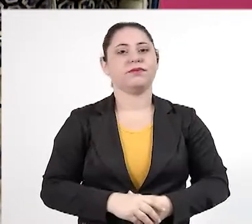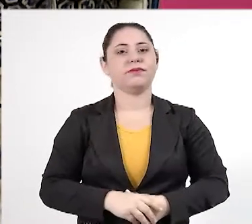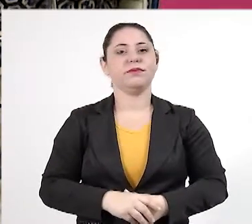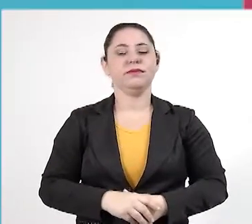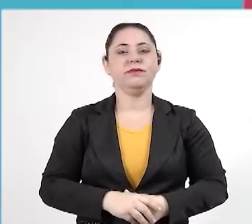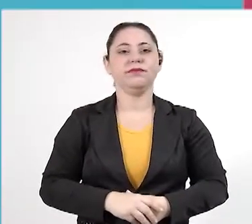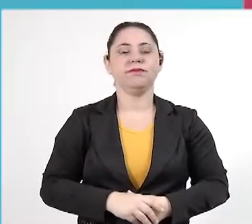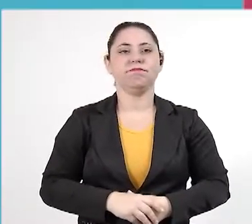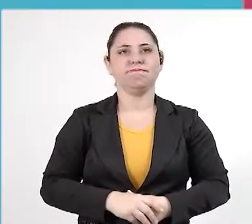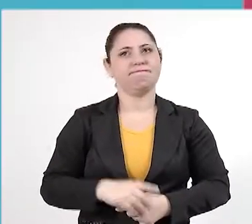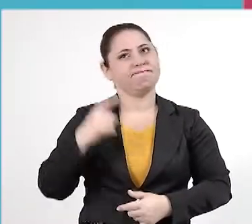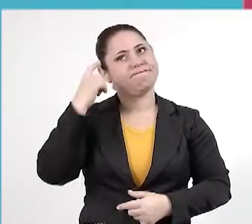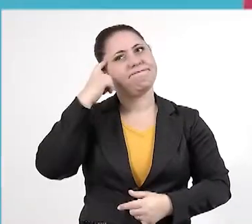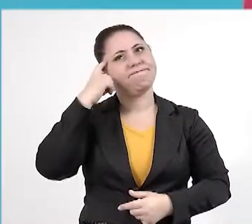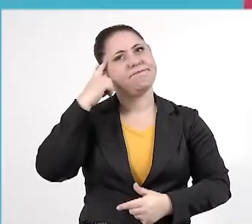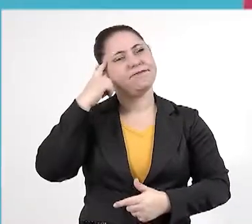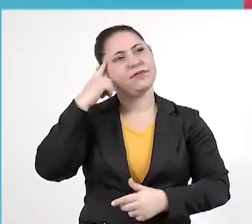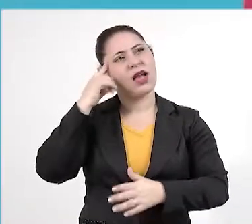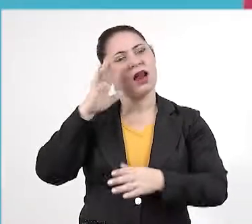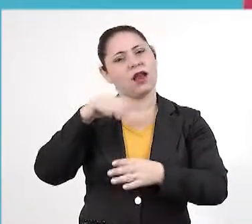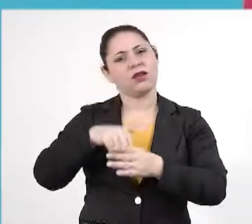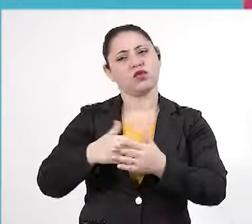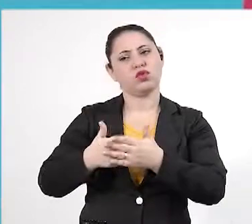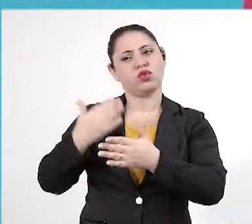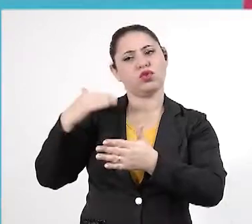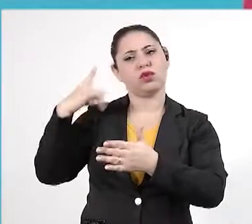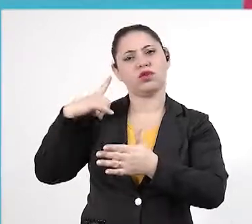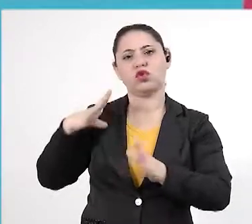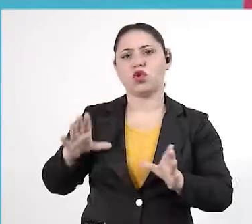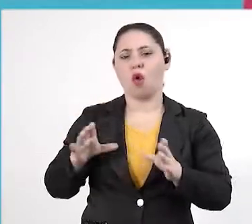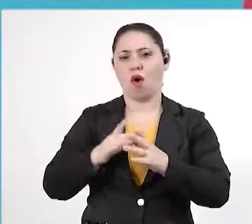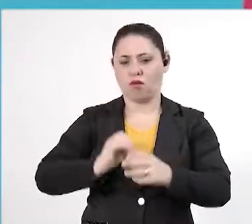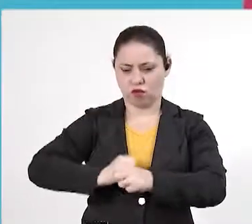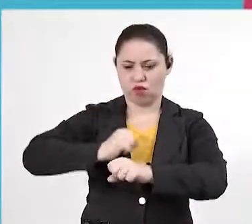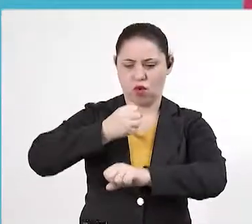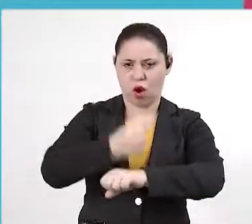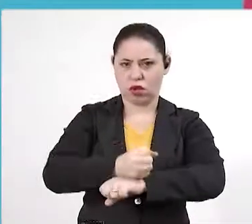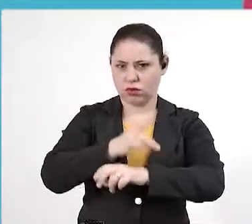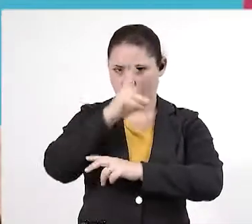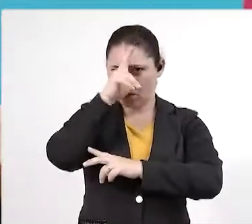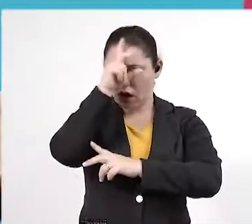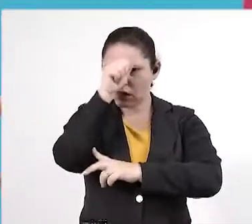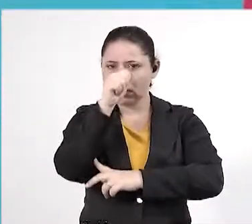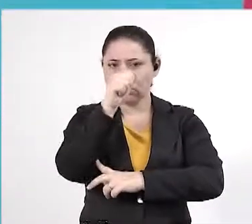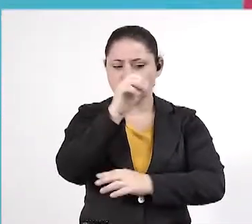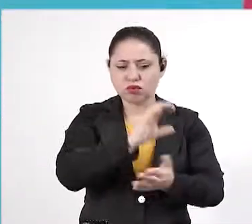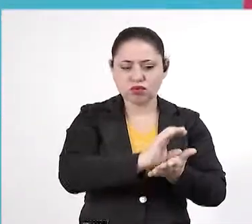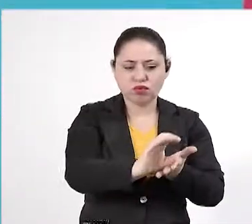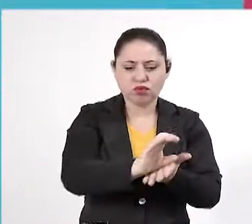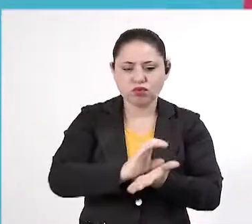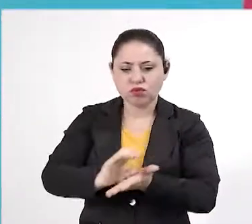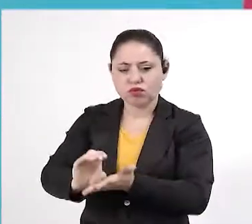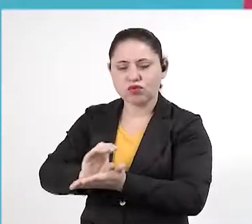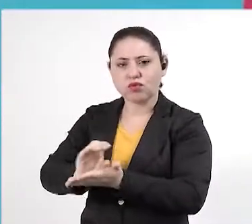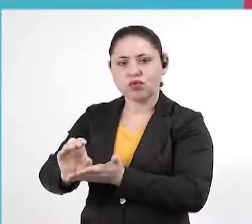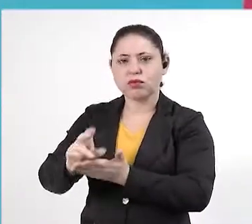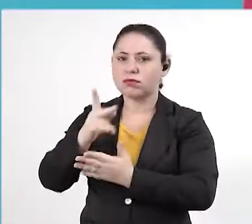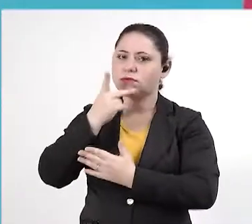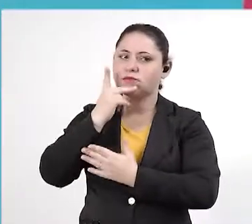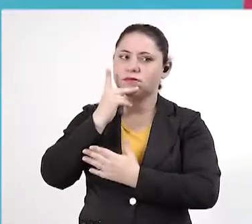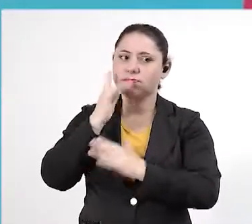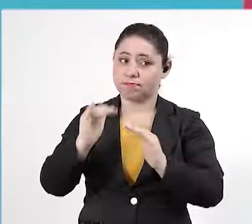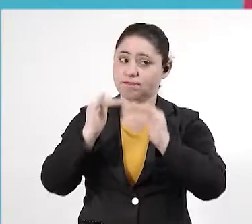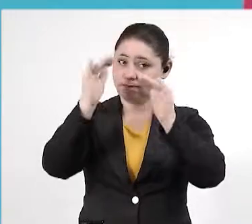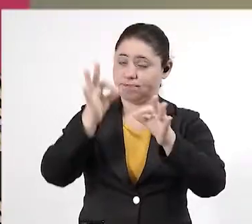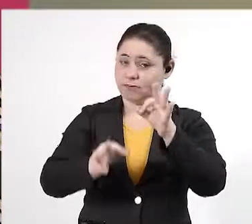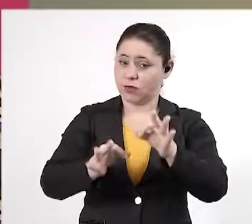que até as últimas eleições nós tínhamos uma força muito grande dos partidos que faziam a distribuição desses recursos. Desembargadora, me